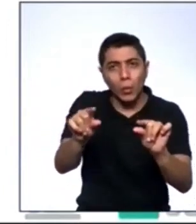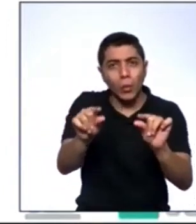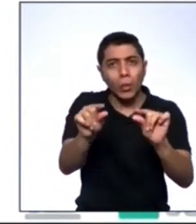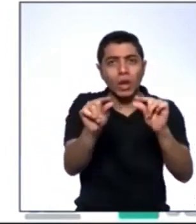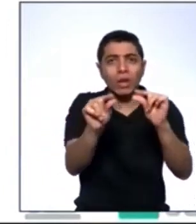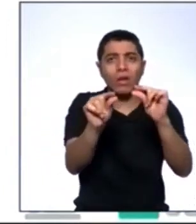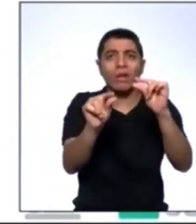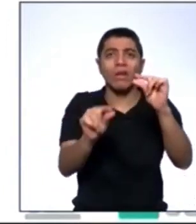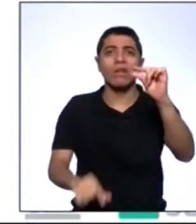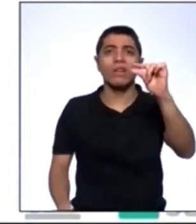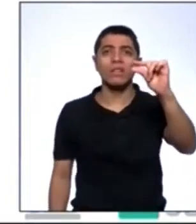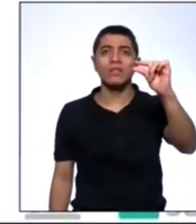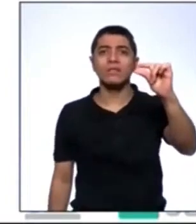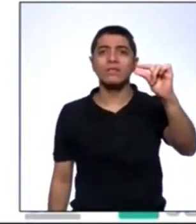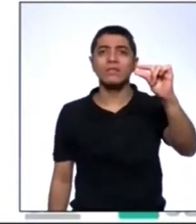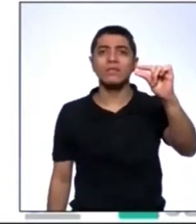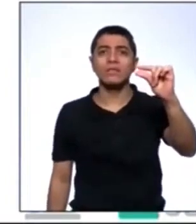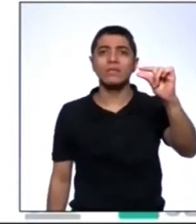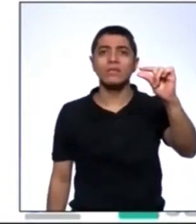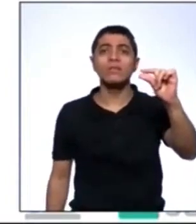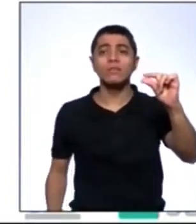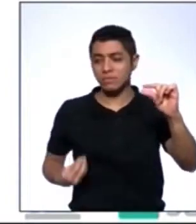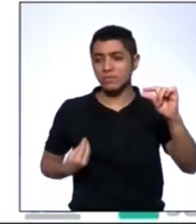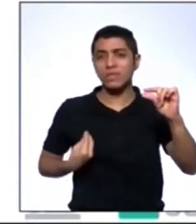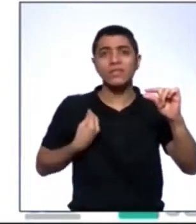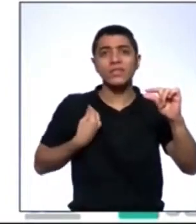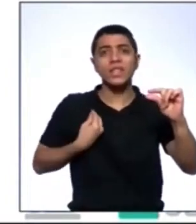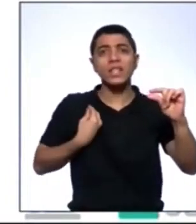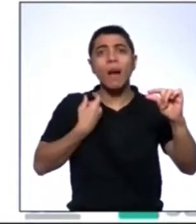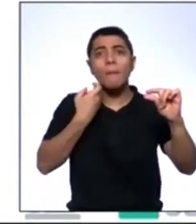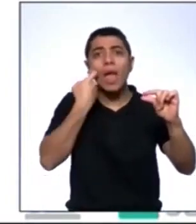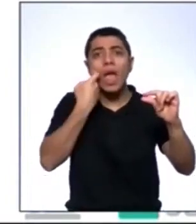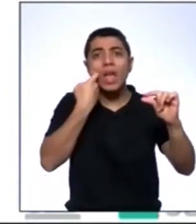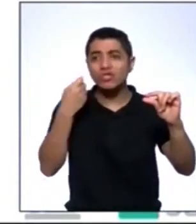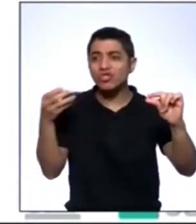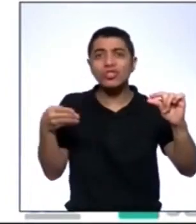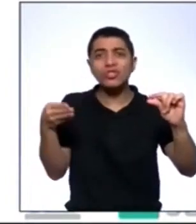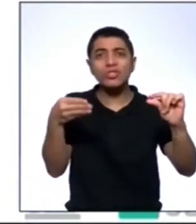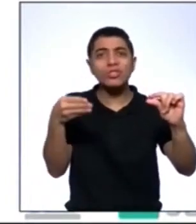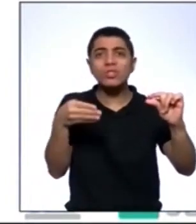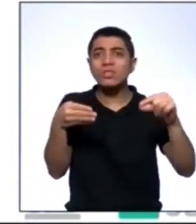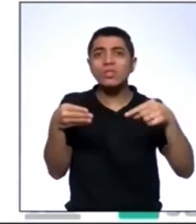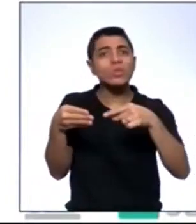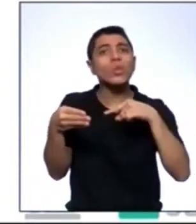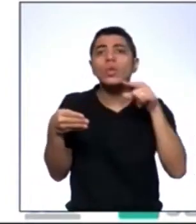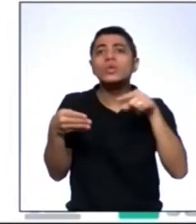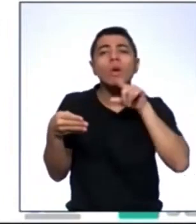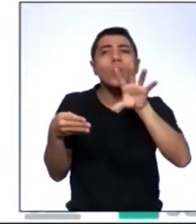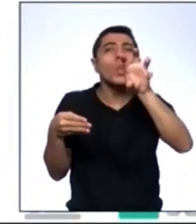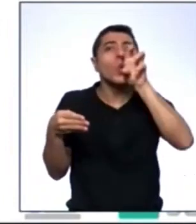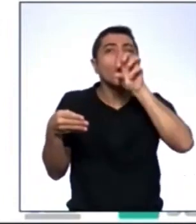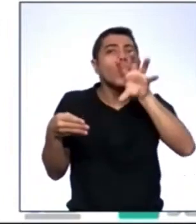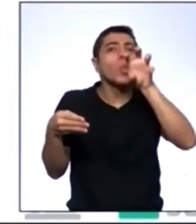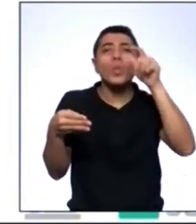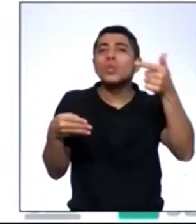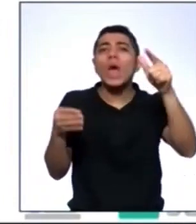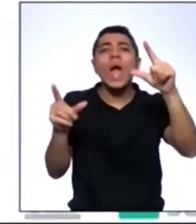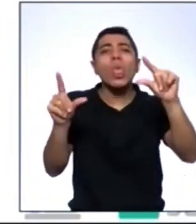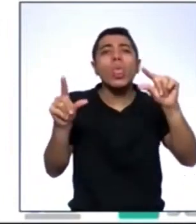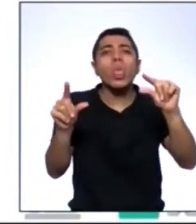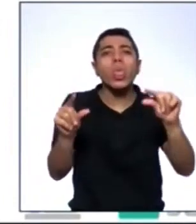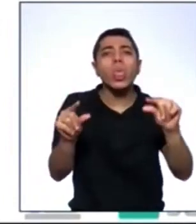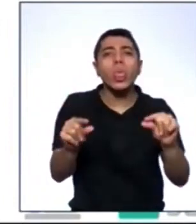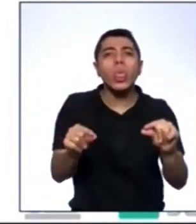do oxigênio começa a morrer. Principalmente os peixes, ó. Não só os peixes, mas toda a vida aeróbia,